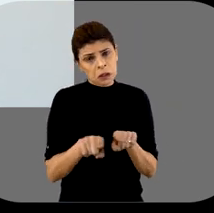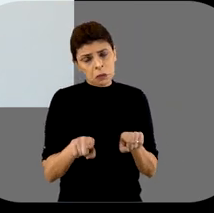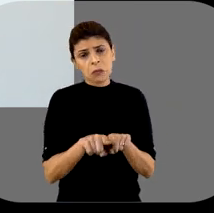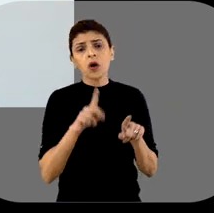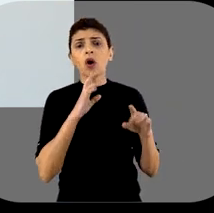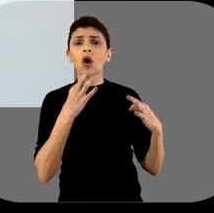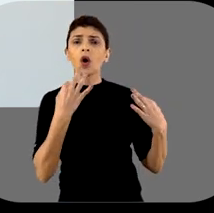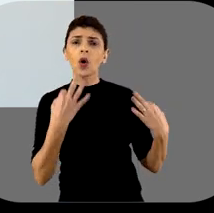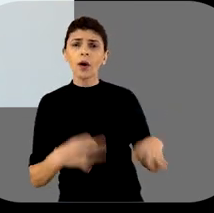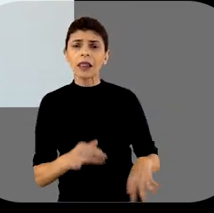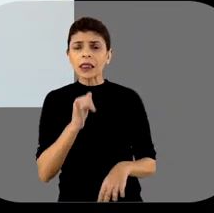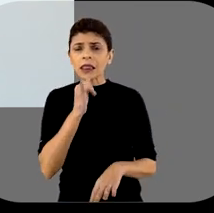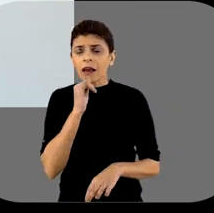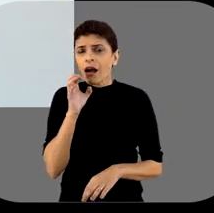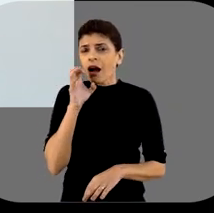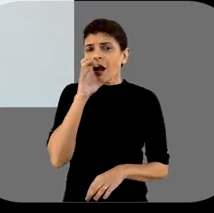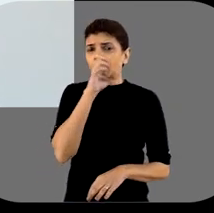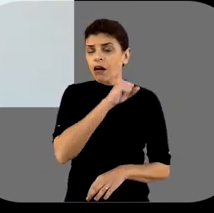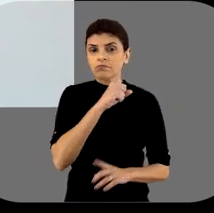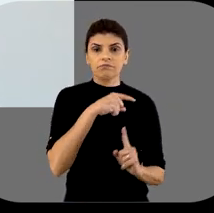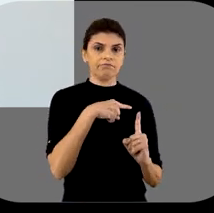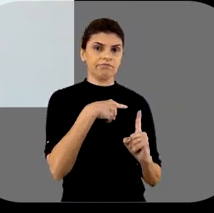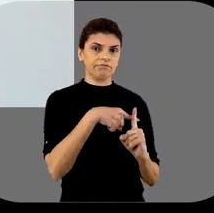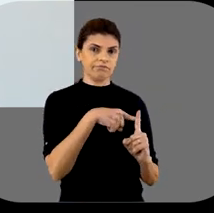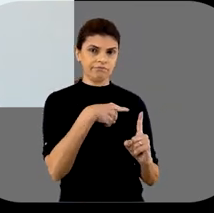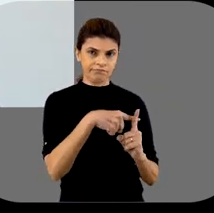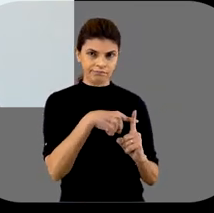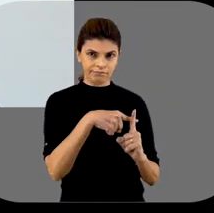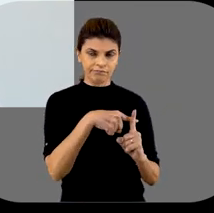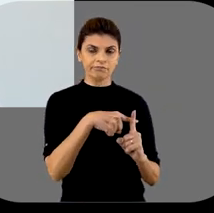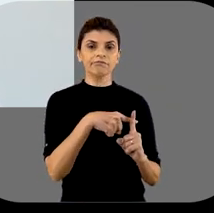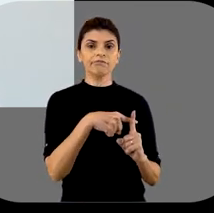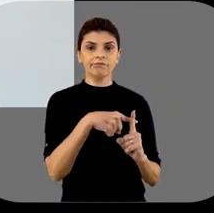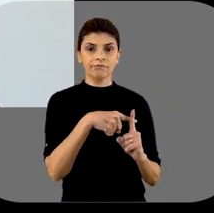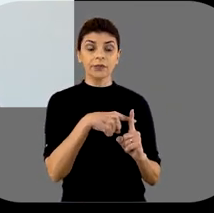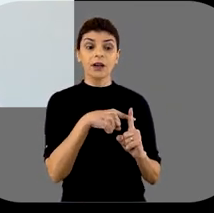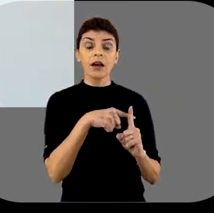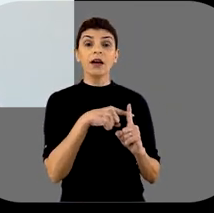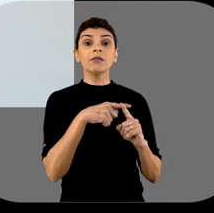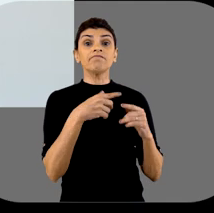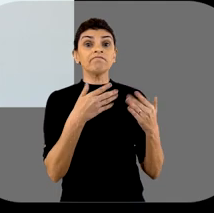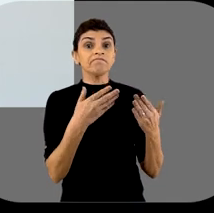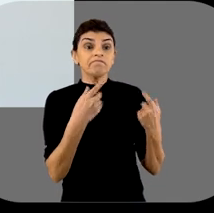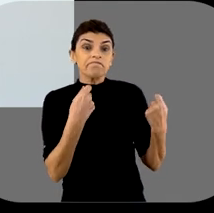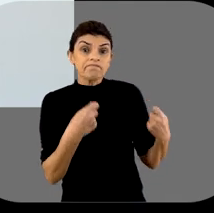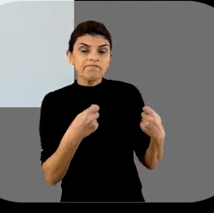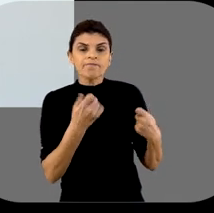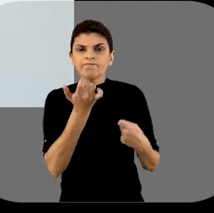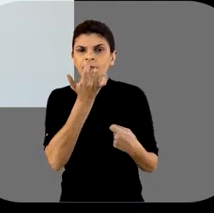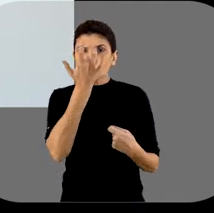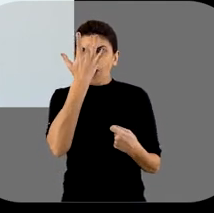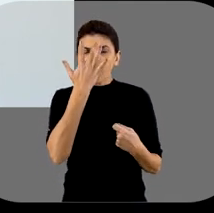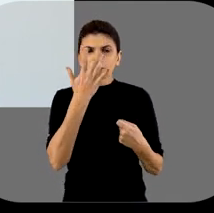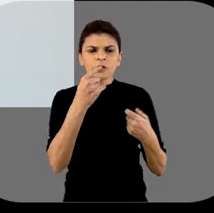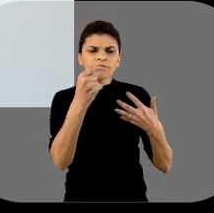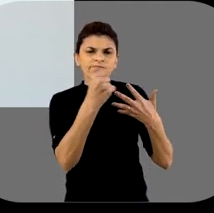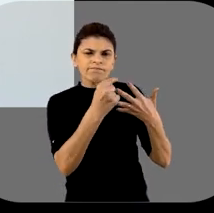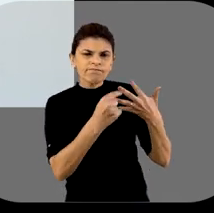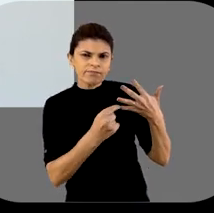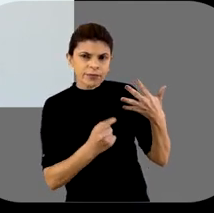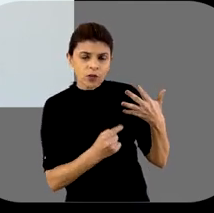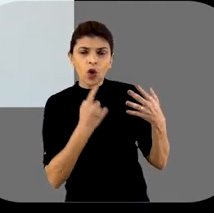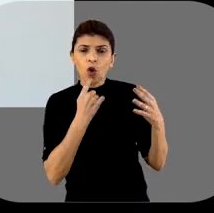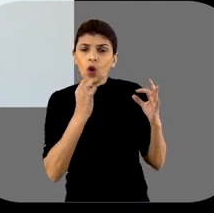possibilidade de confirmação por um teste rápido positivo. E aí, nesse ponto, existe uma vulnerabilidade do